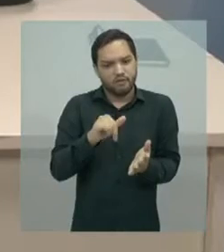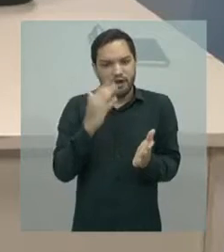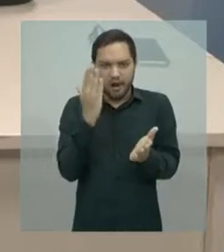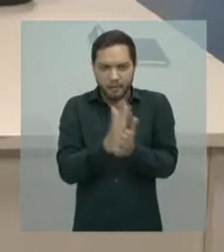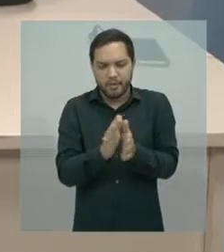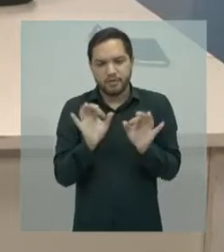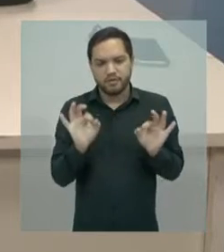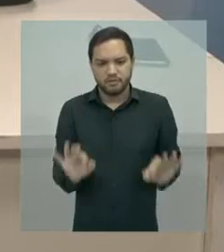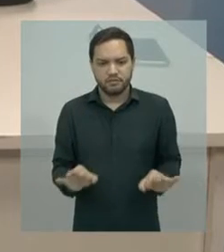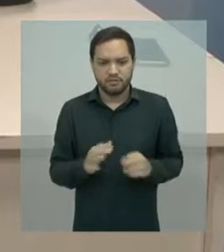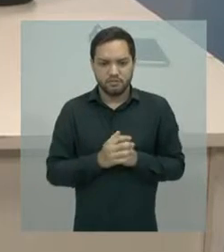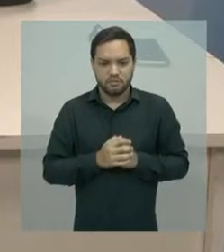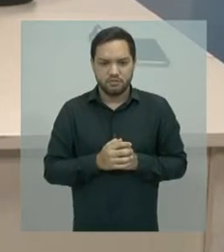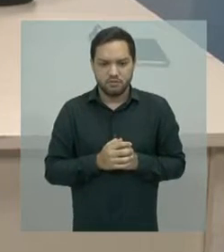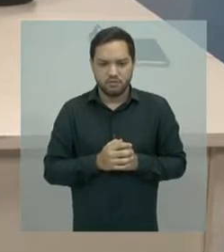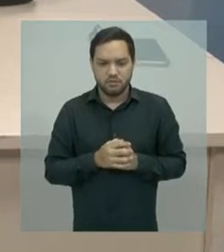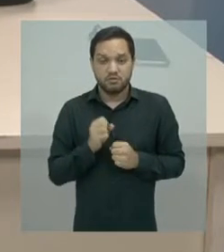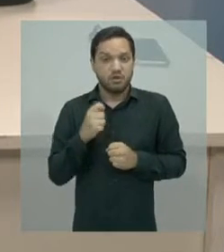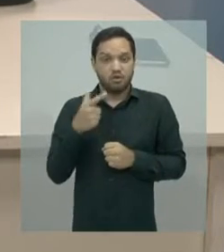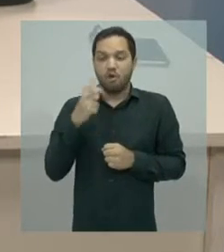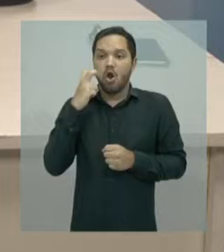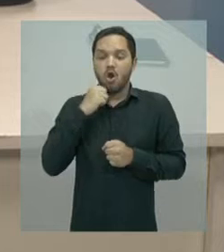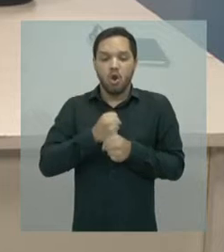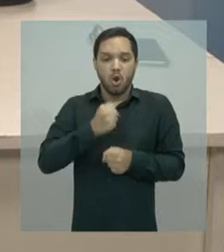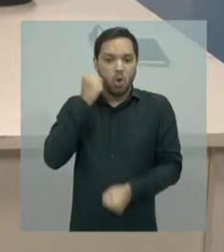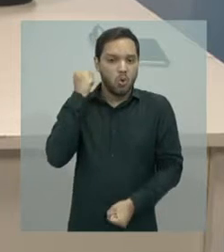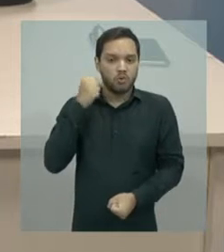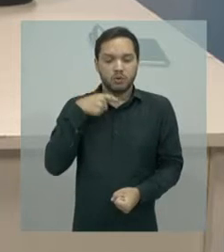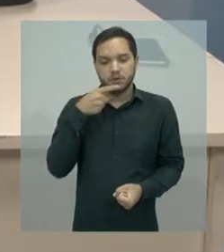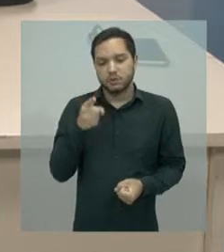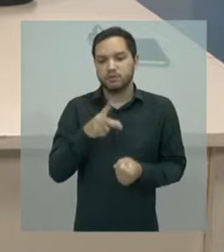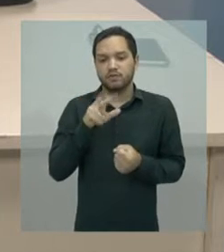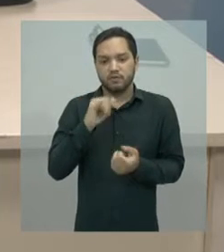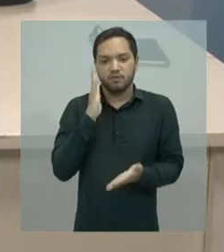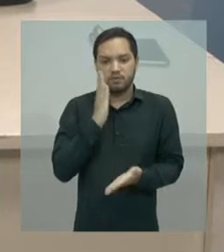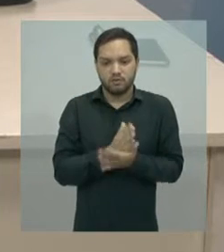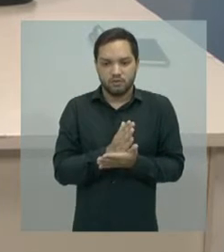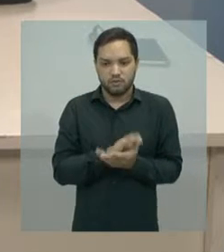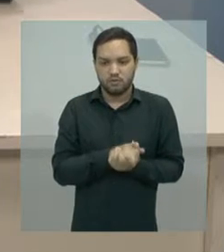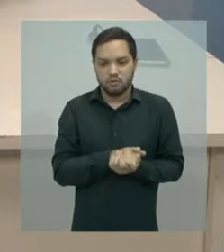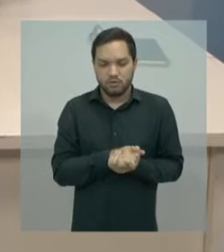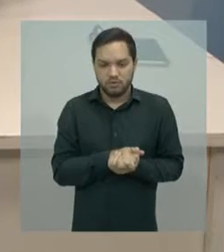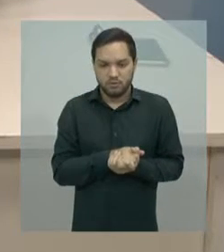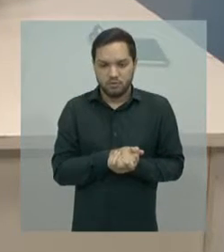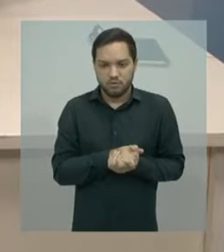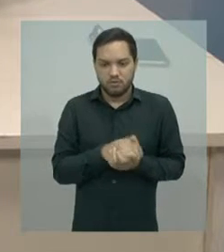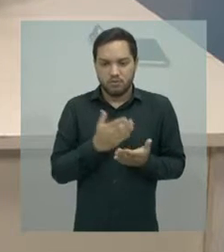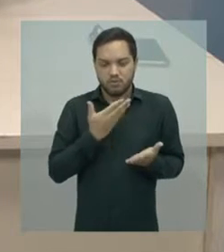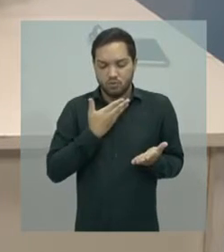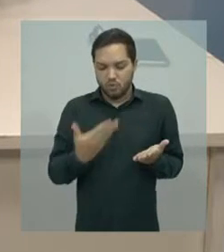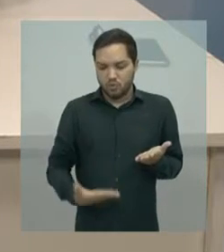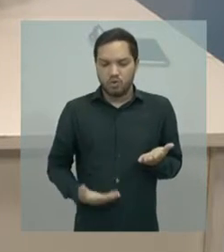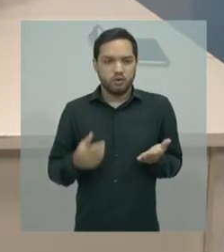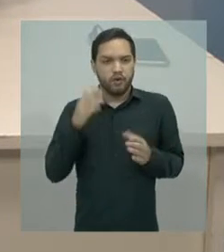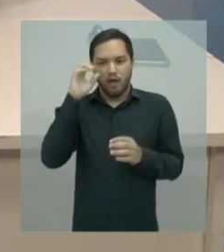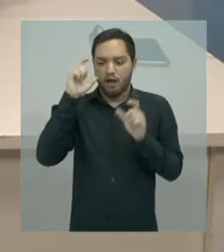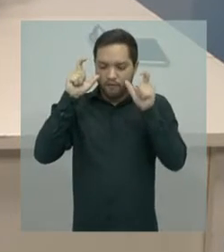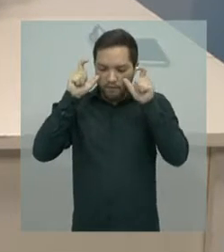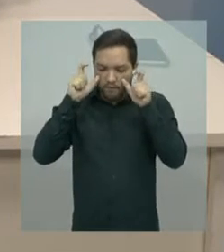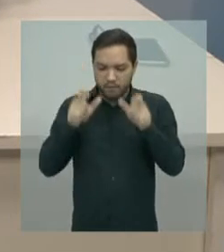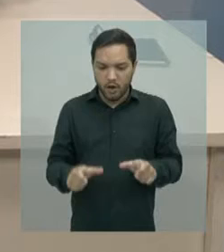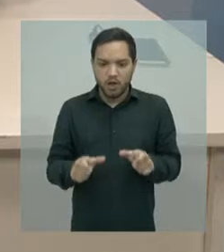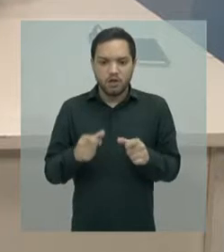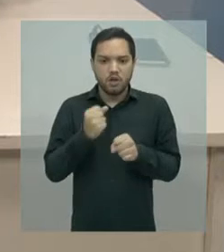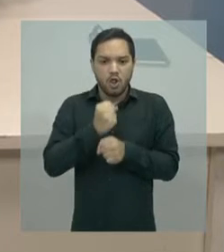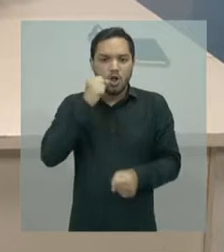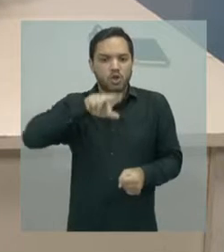pessoas. Aonde não der lucro, não tem a questão... O Estado não é para dar lucro, o Estado é para fazer serviço. Ele tem que ter estabilidade econômica. Mas uma empresa não é